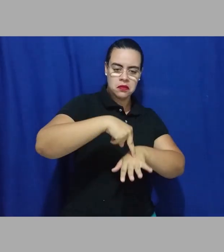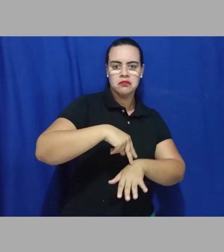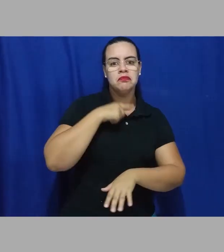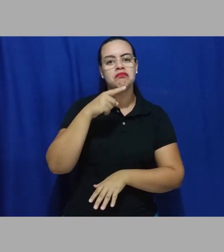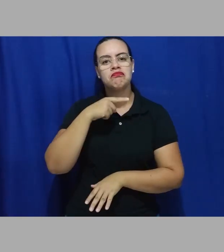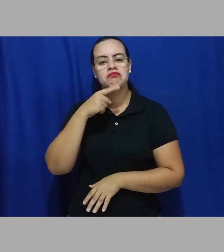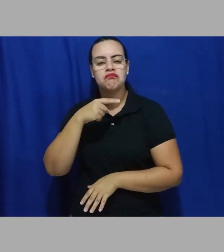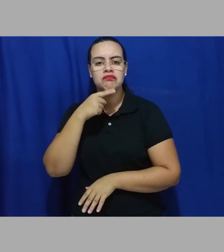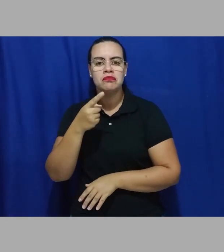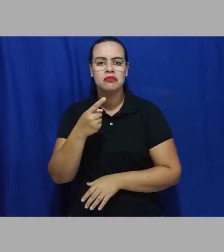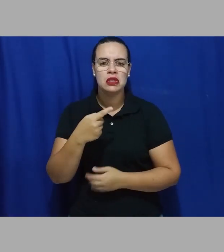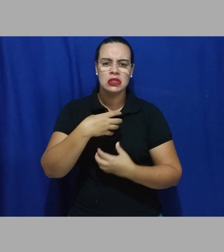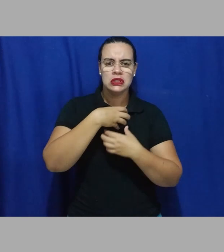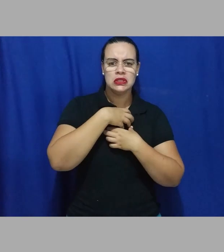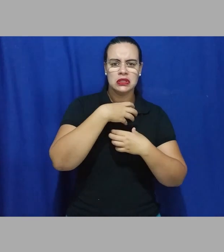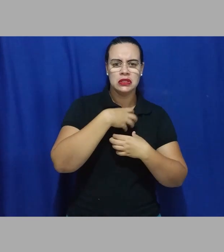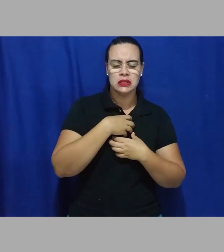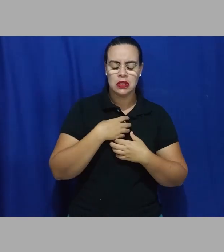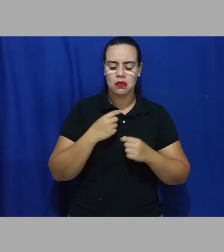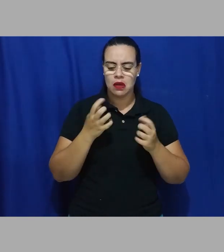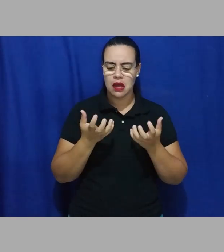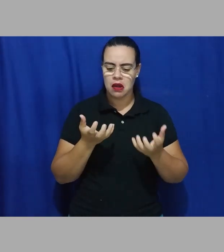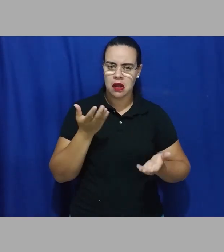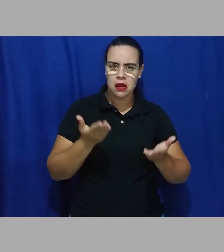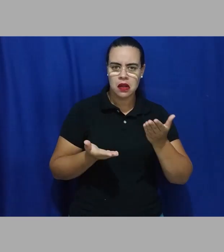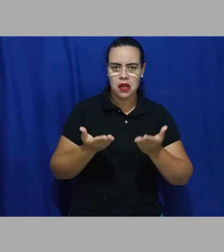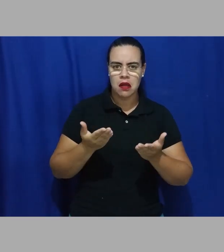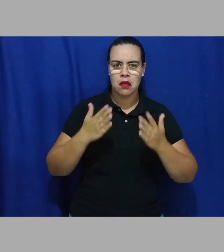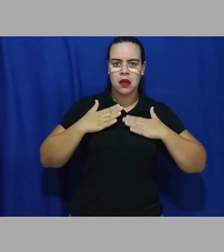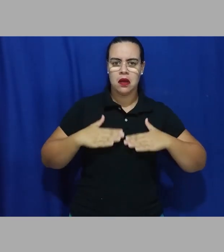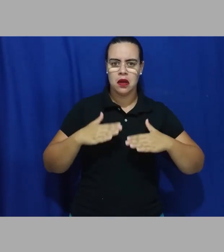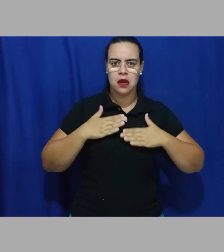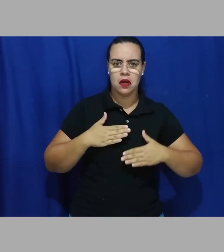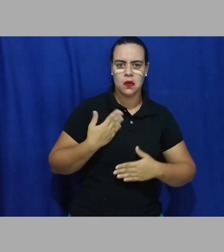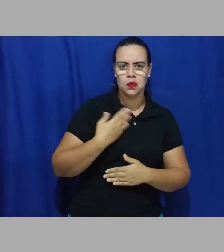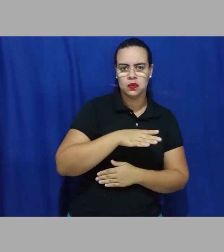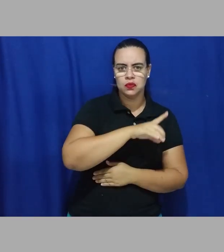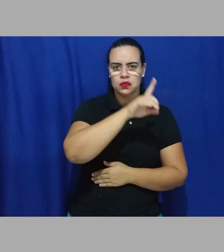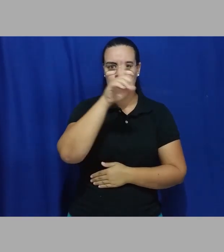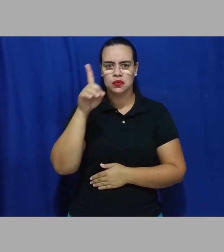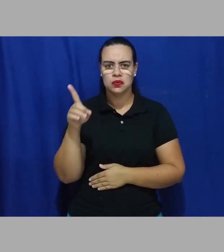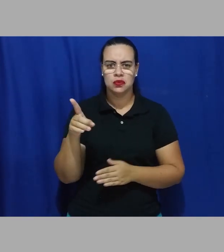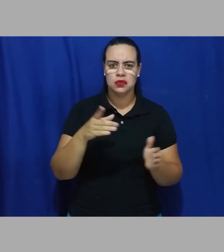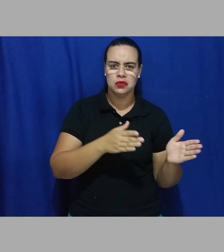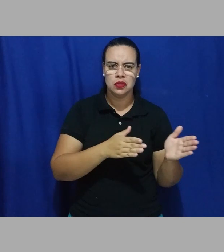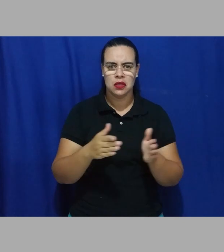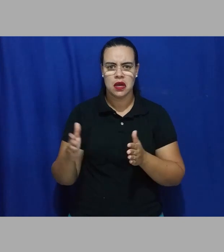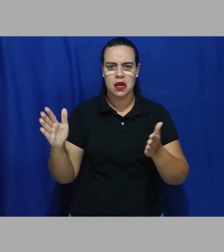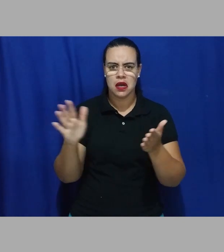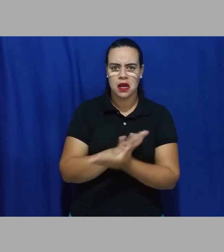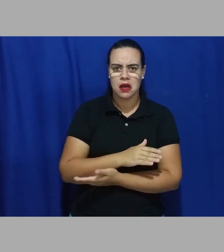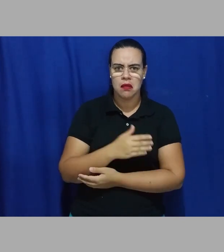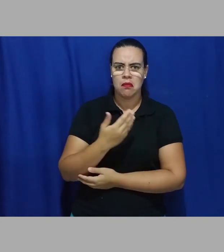não sair do eixo, mantendo a tranquilidade. Que um dia passa, é irônico, que me deixa vivo são 3 ampolas de depo